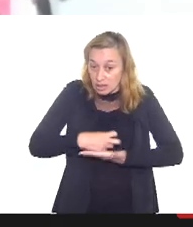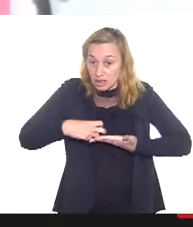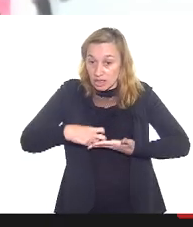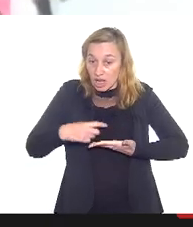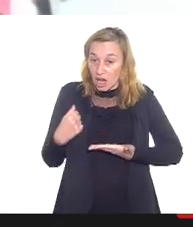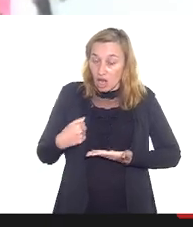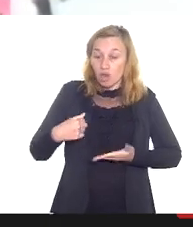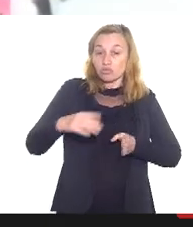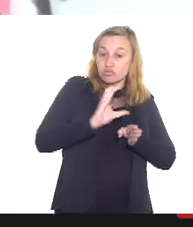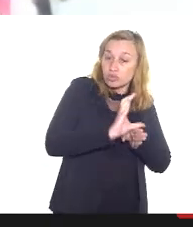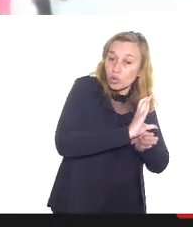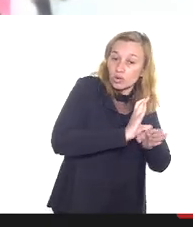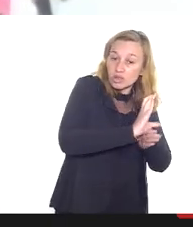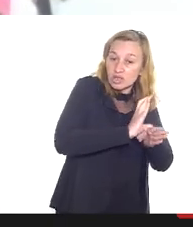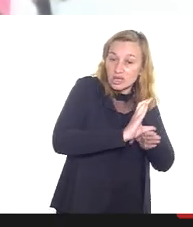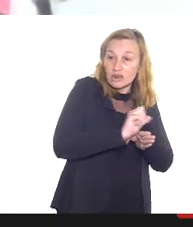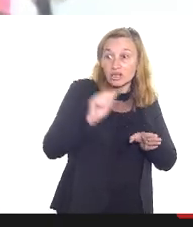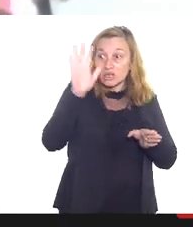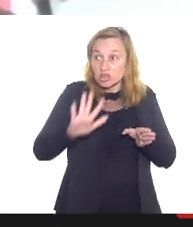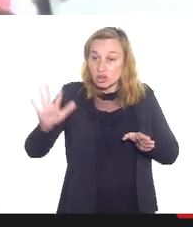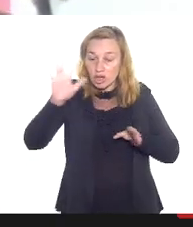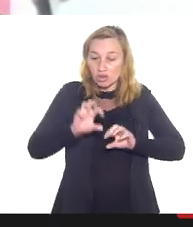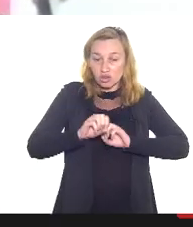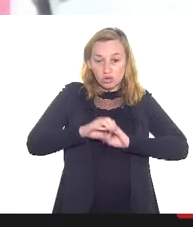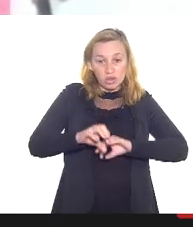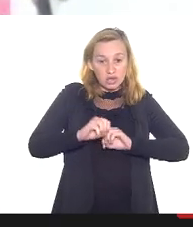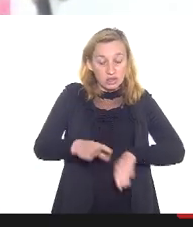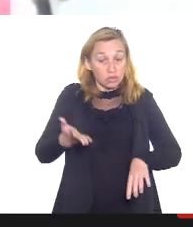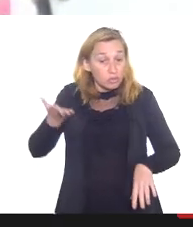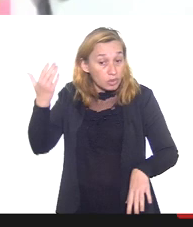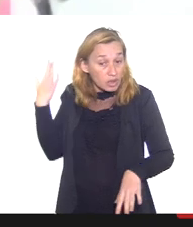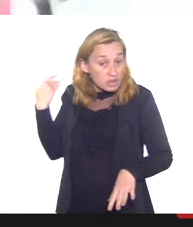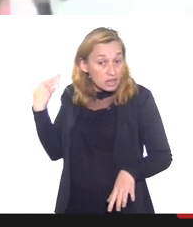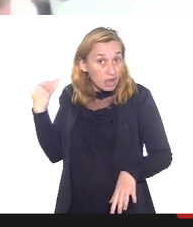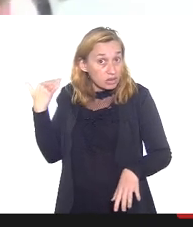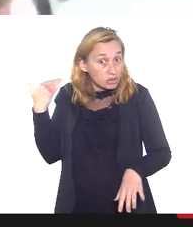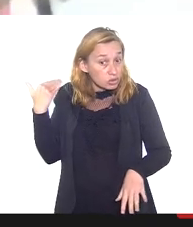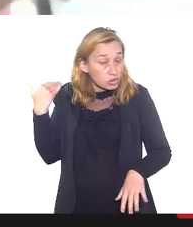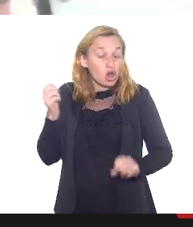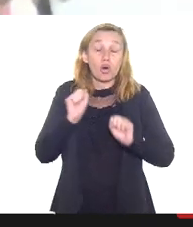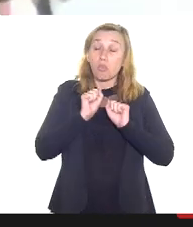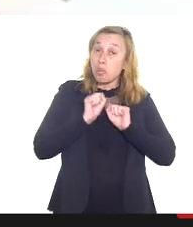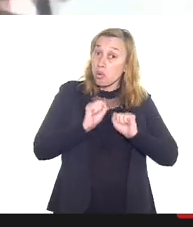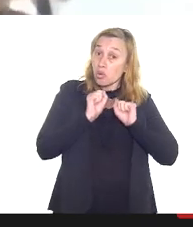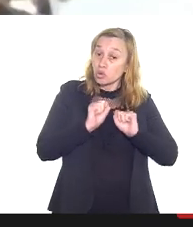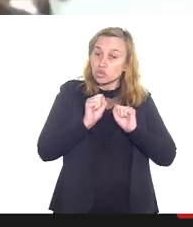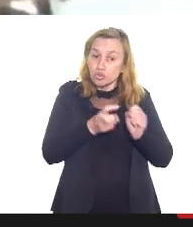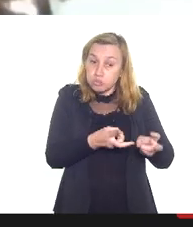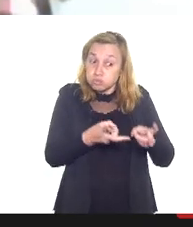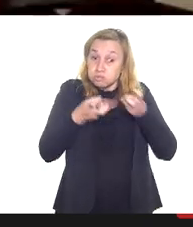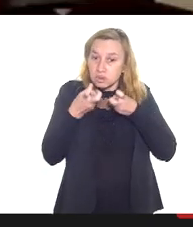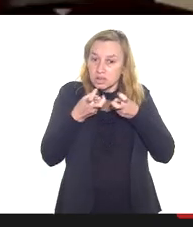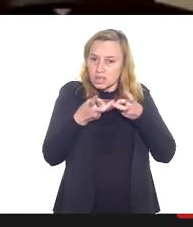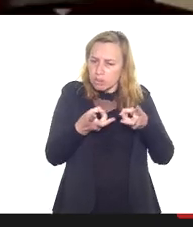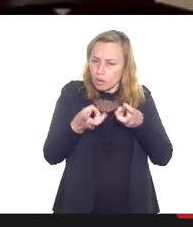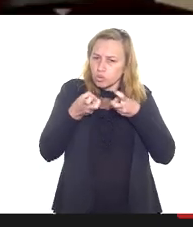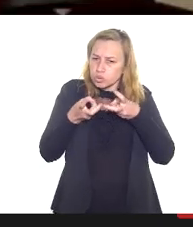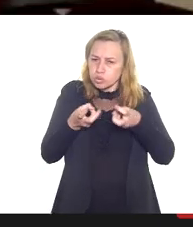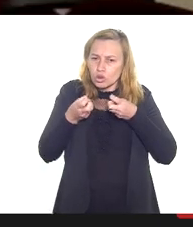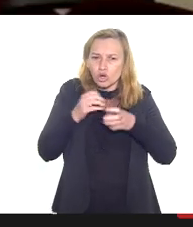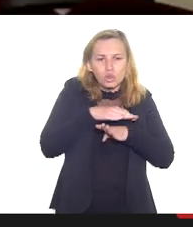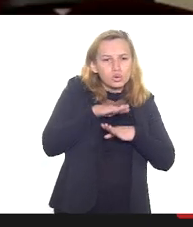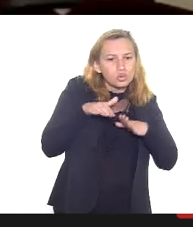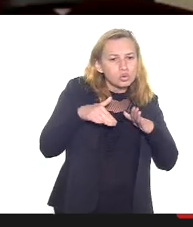Conselho Nacional de Educação à época e pude ir percebendo, né,